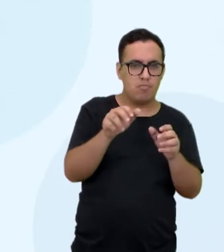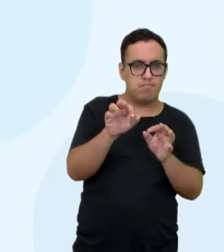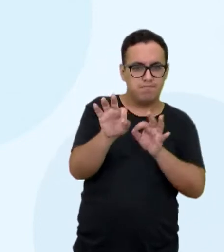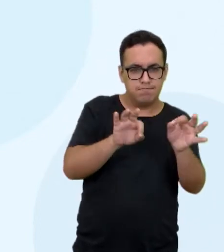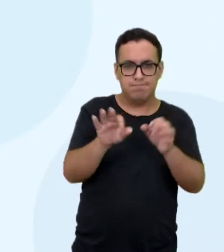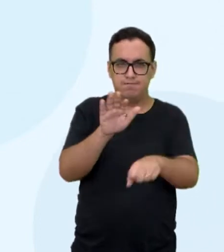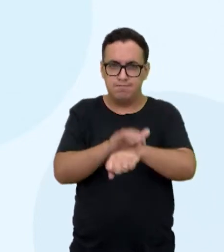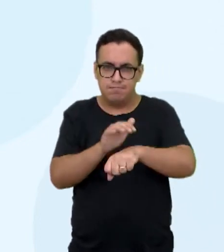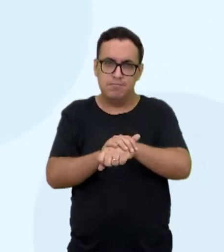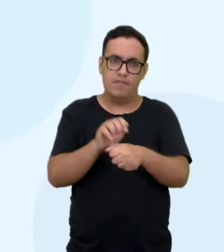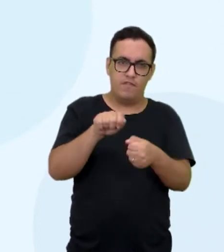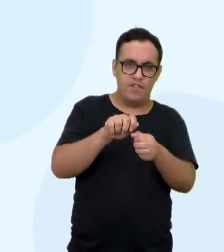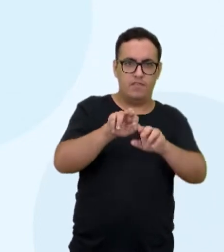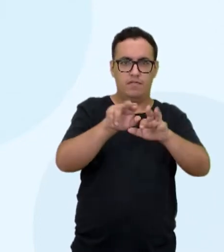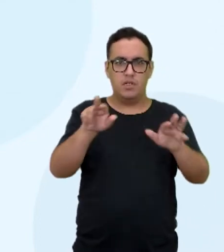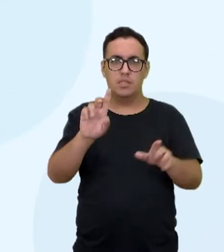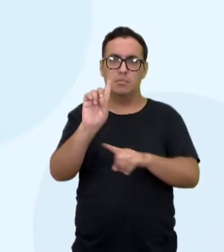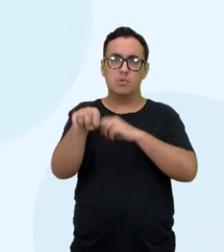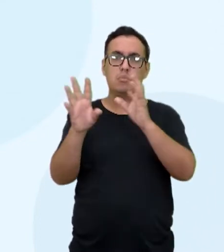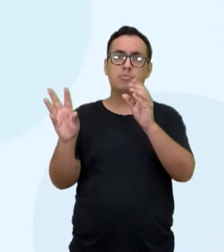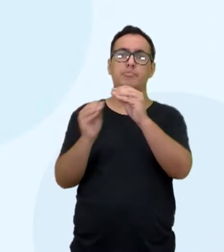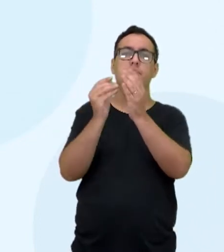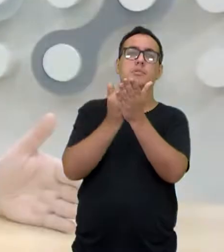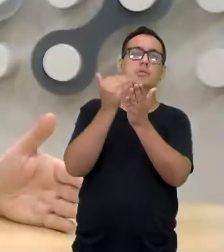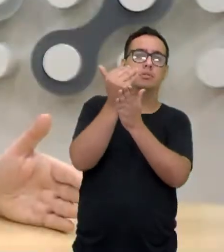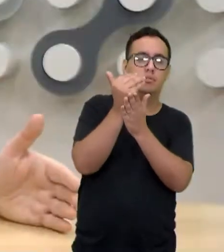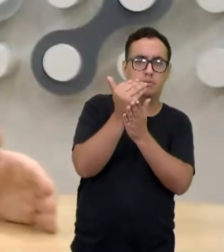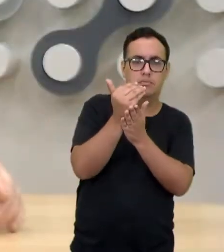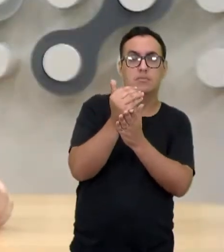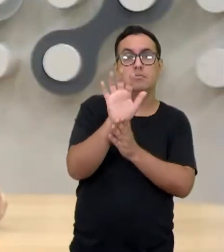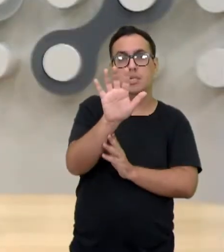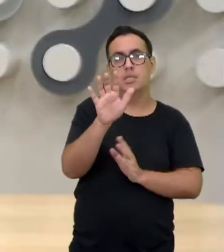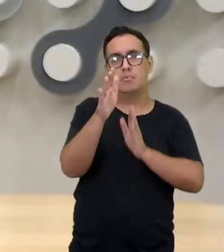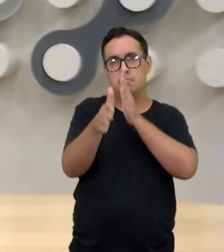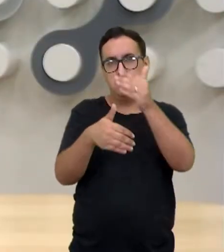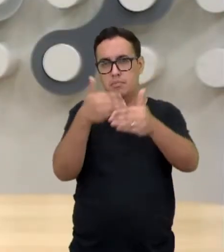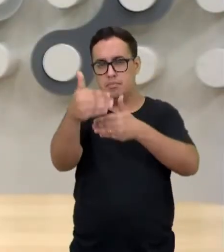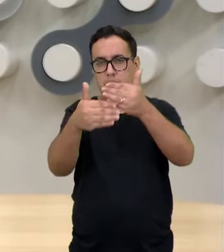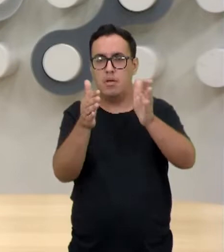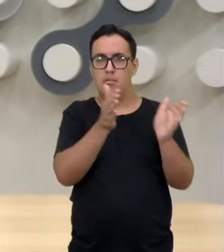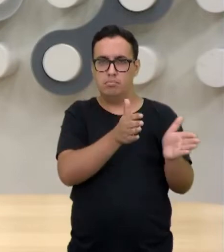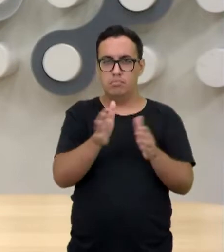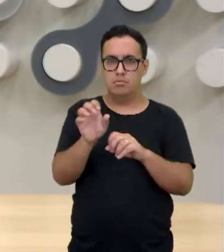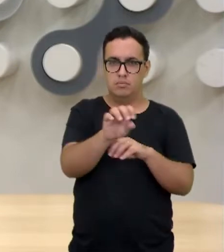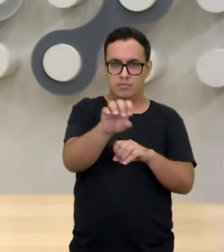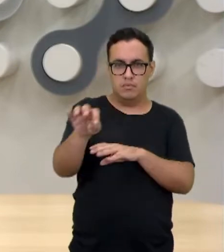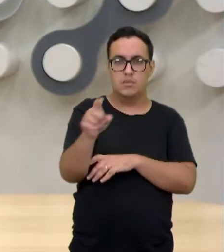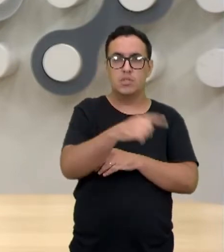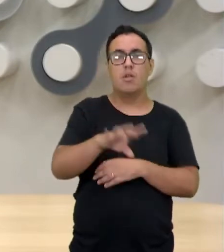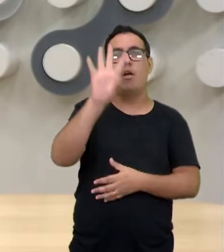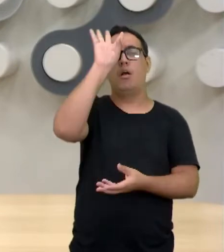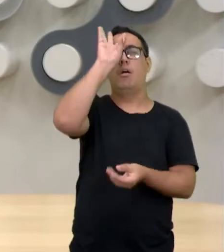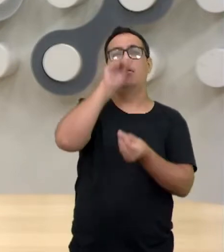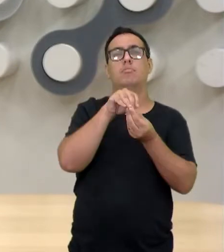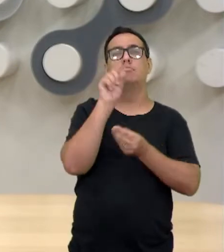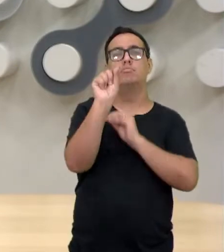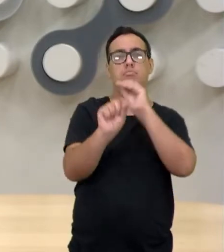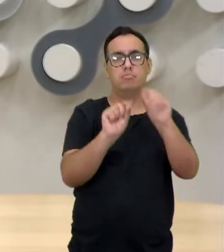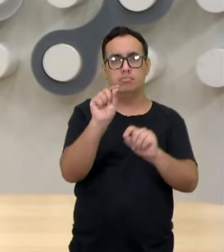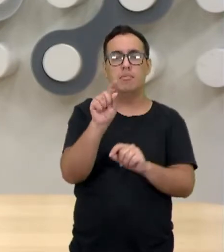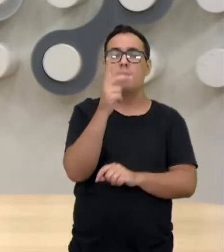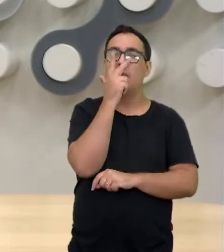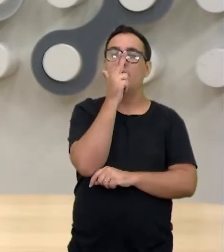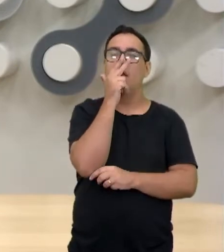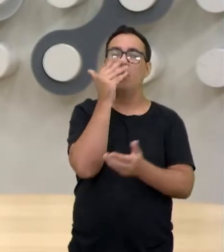saberes contemplativos. Em um dado momento das nossas aulas, a gente chegou à conclusão de que era mais ou menos